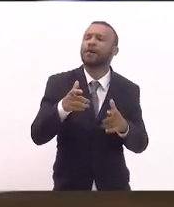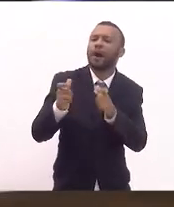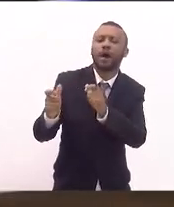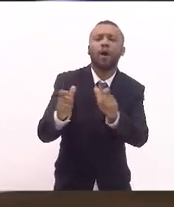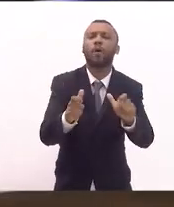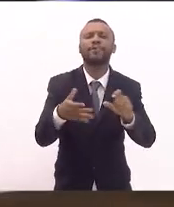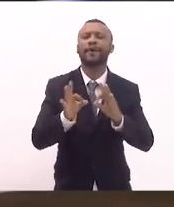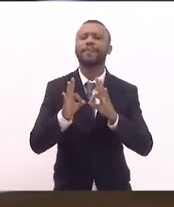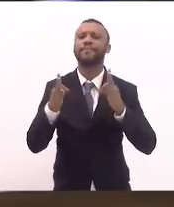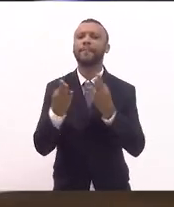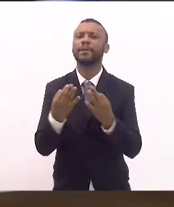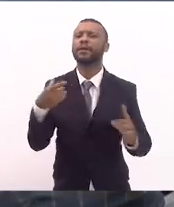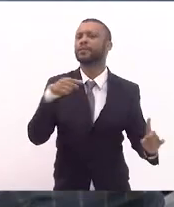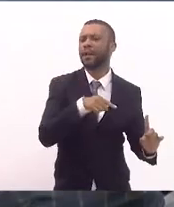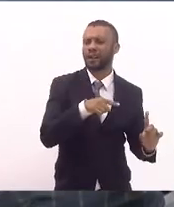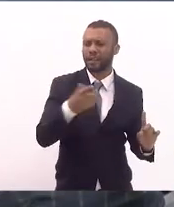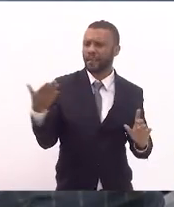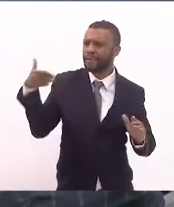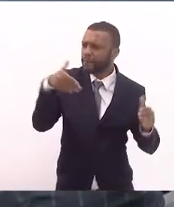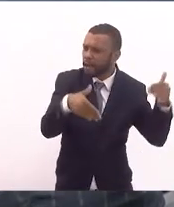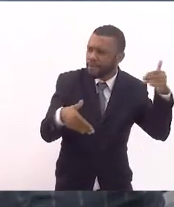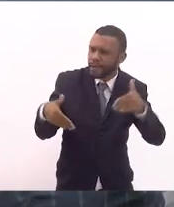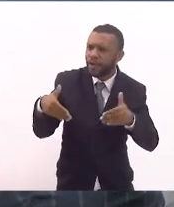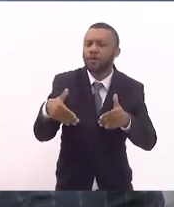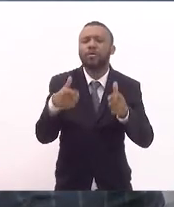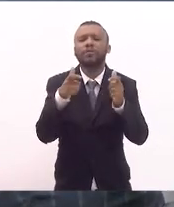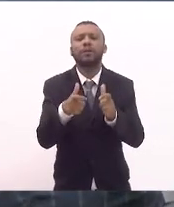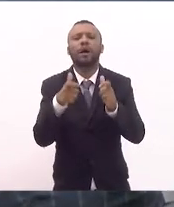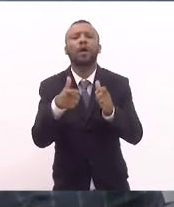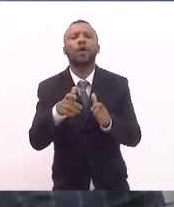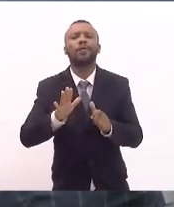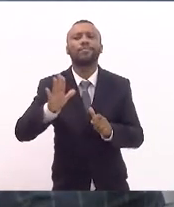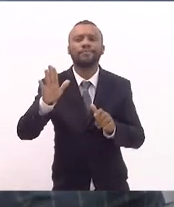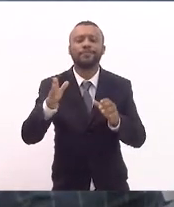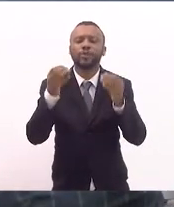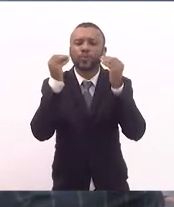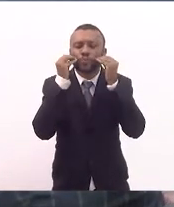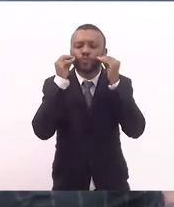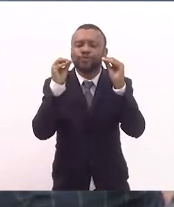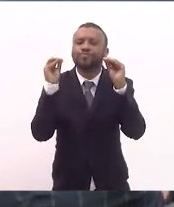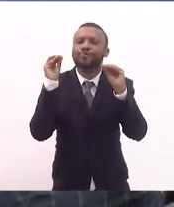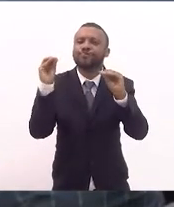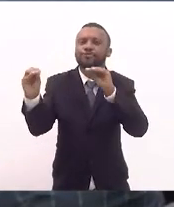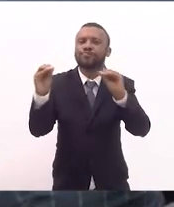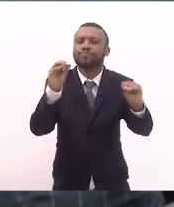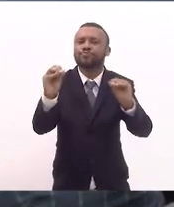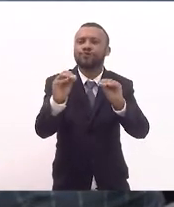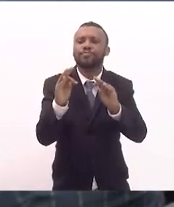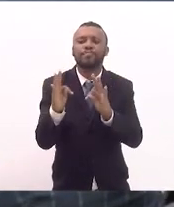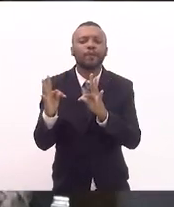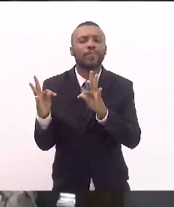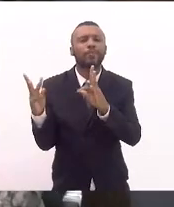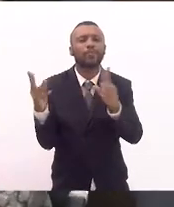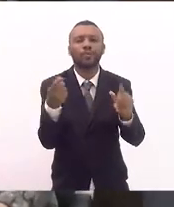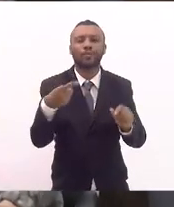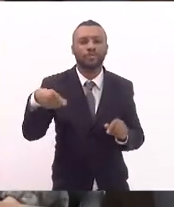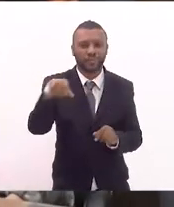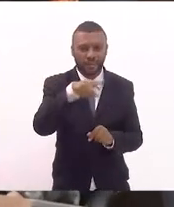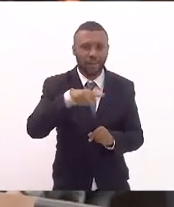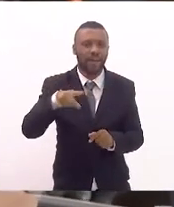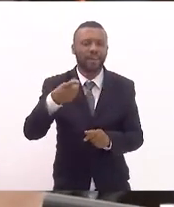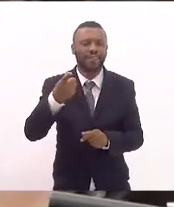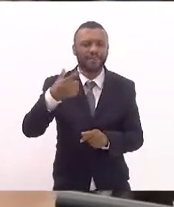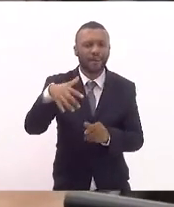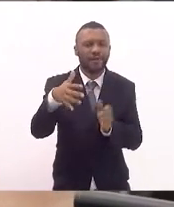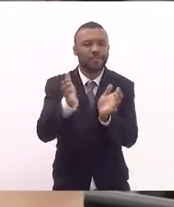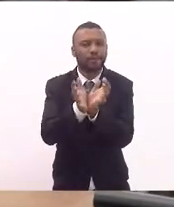onde? Não veio? Cadê? É um beijo para todo mundo aí, que o pessoal, né? O pessoal